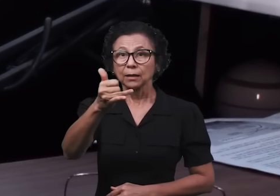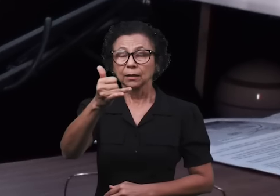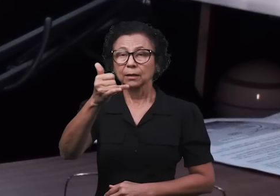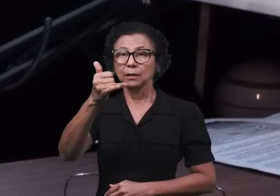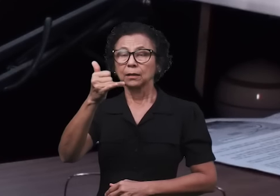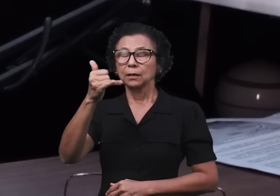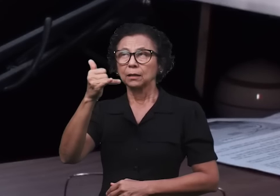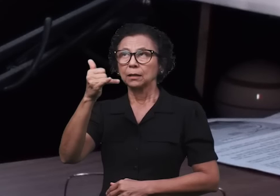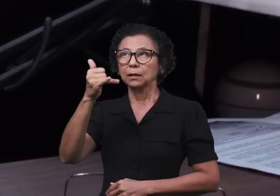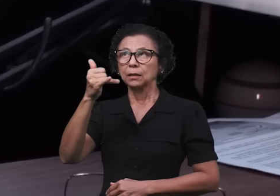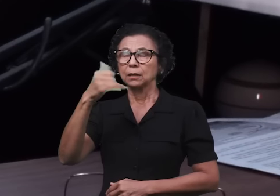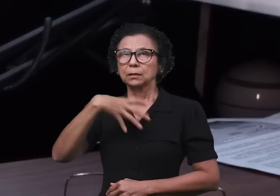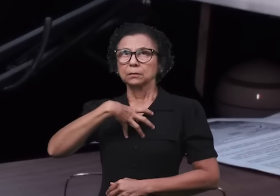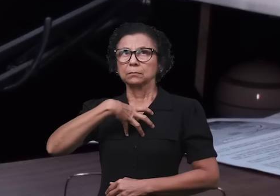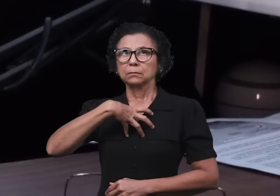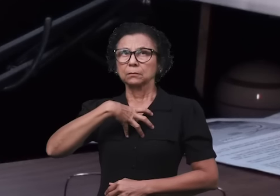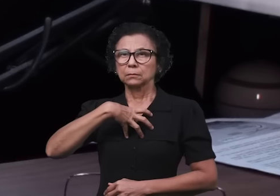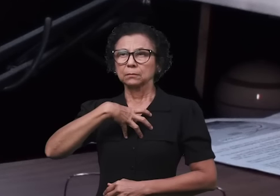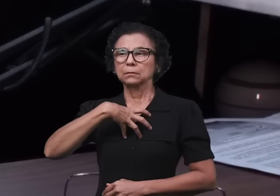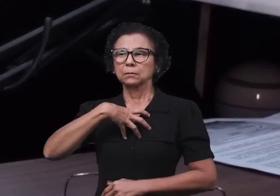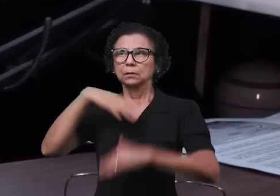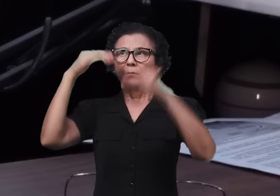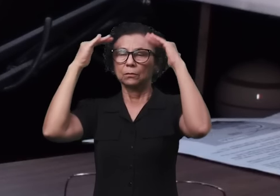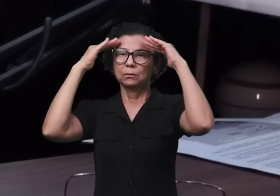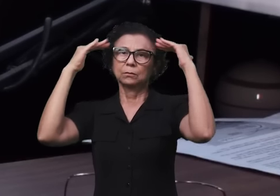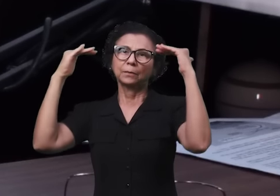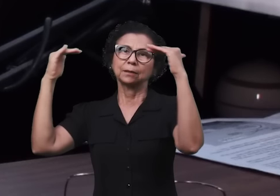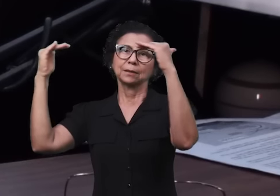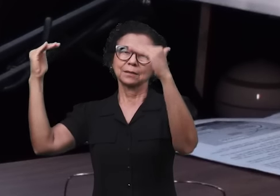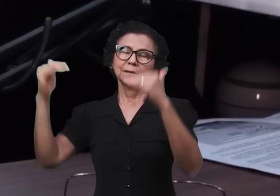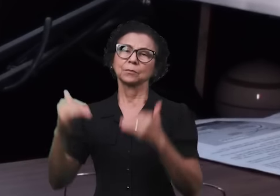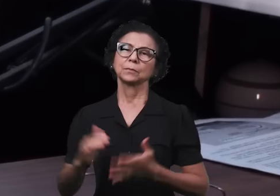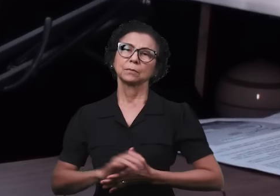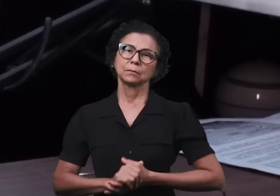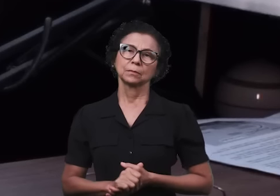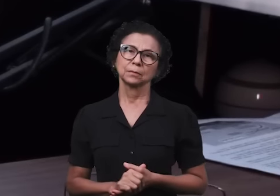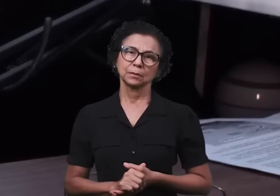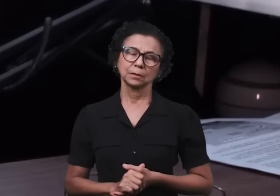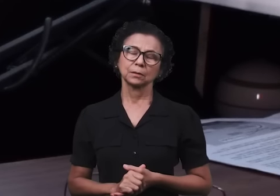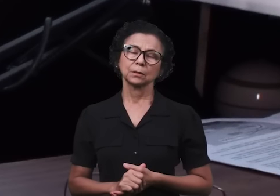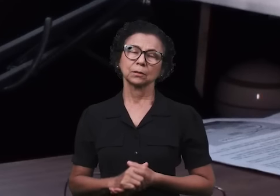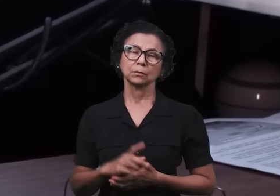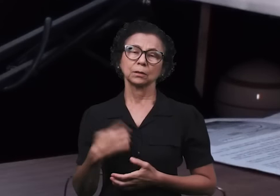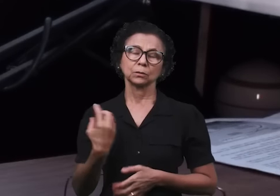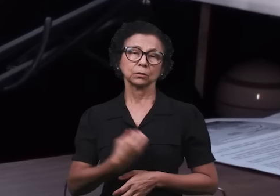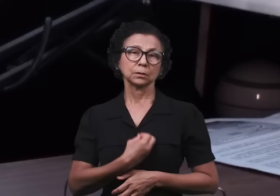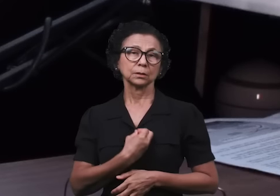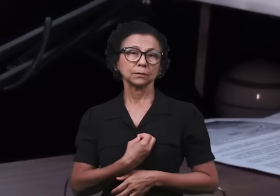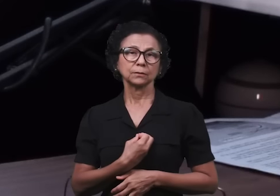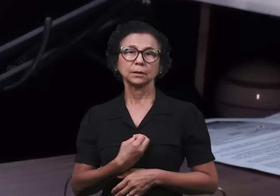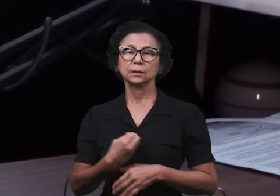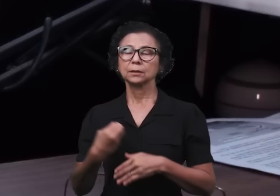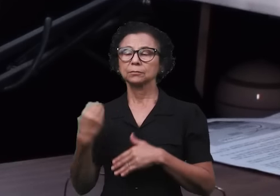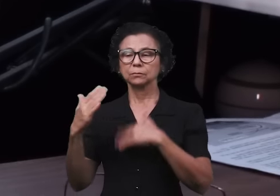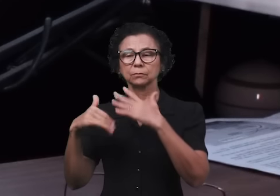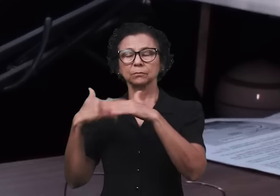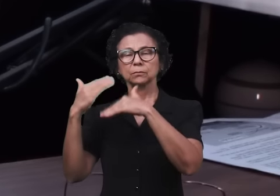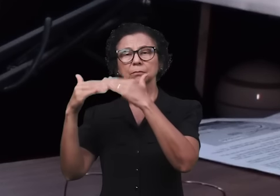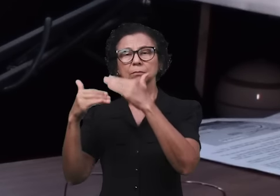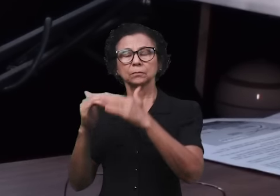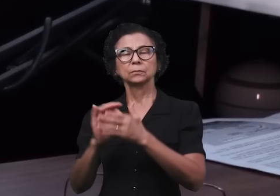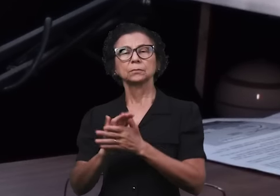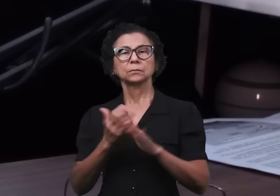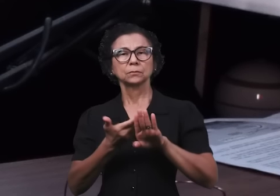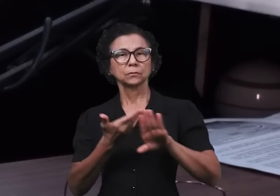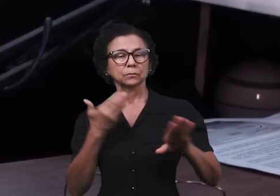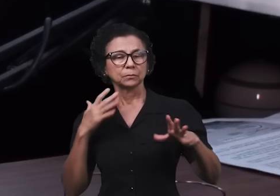nós obedecemos, nós iniciamos uma construção na nossa vida em edificação para aquilo que Deus quer